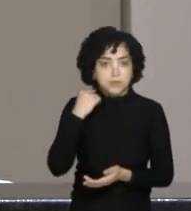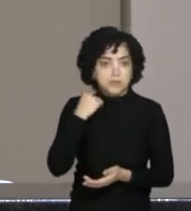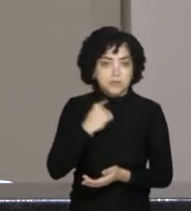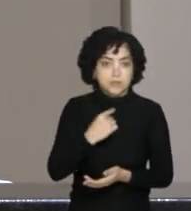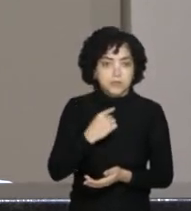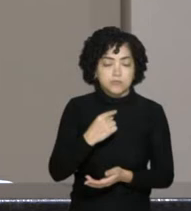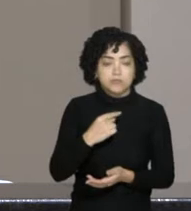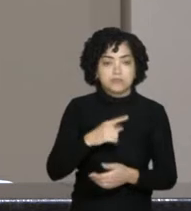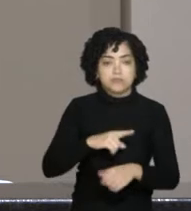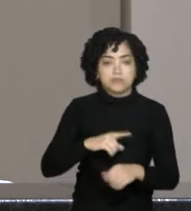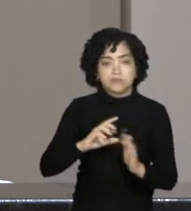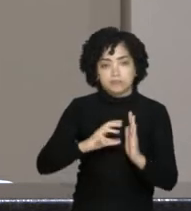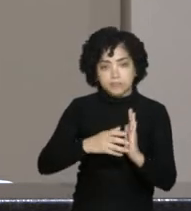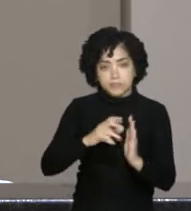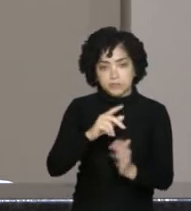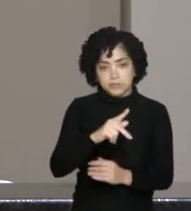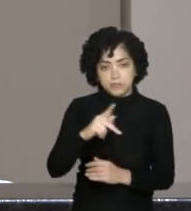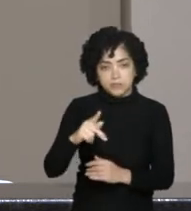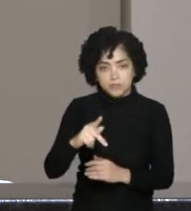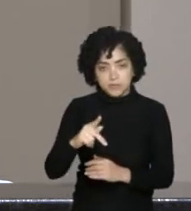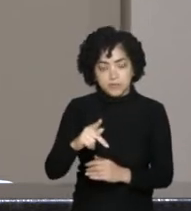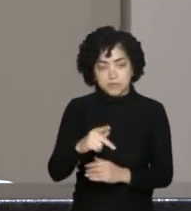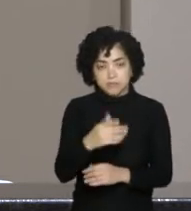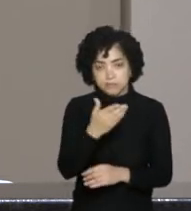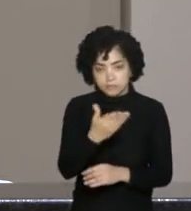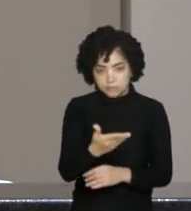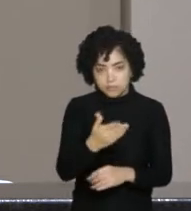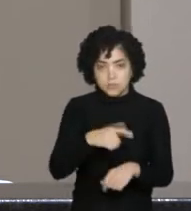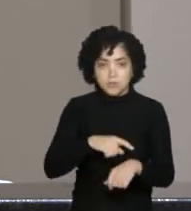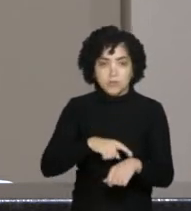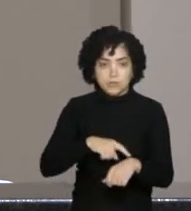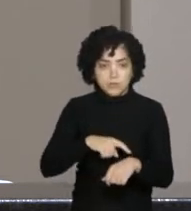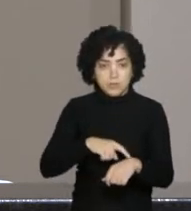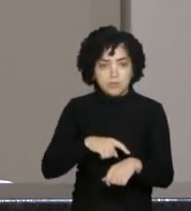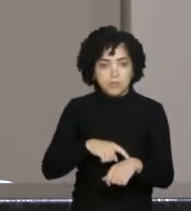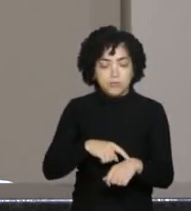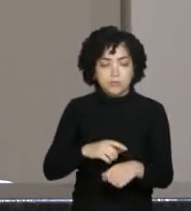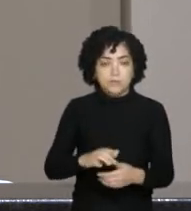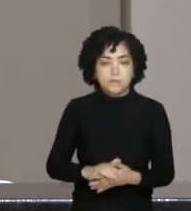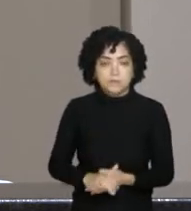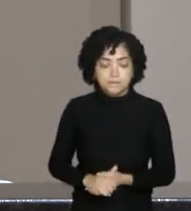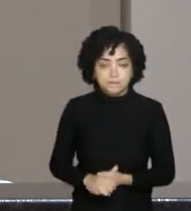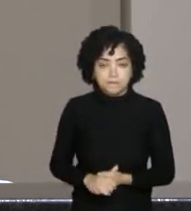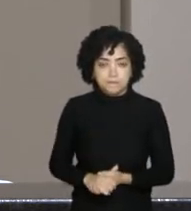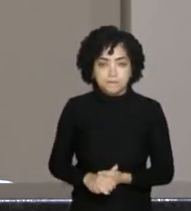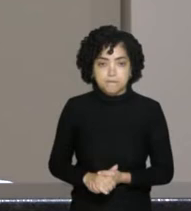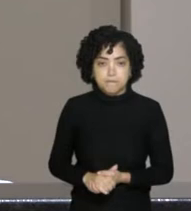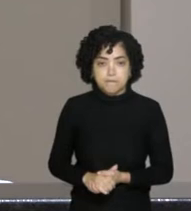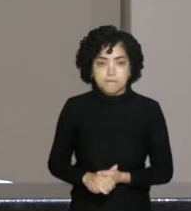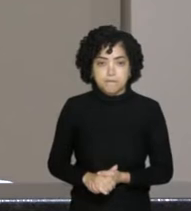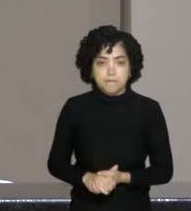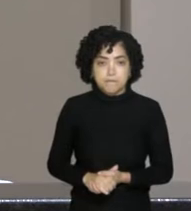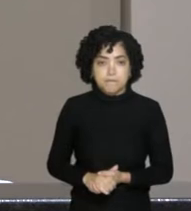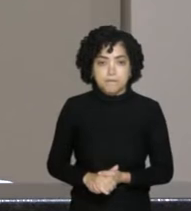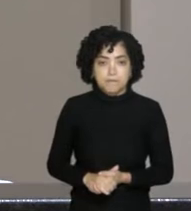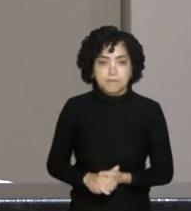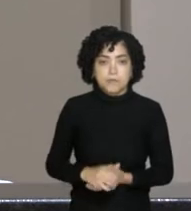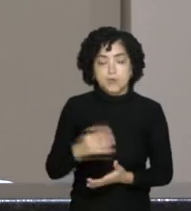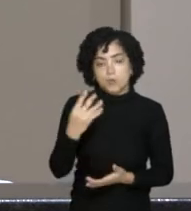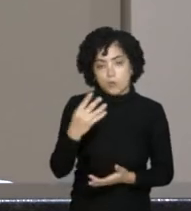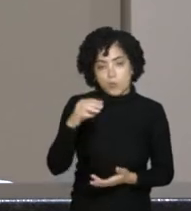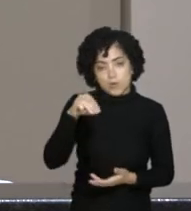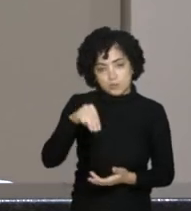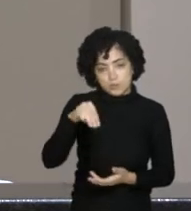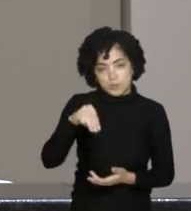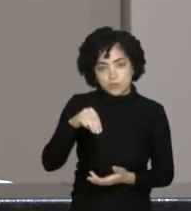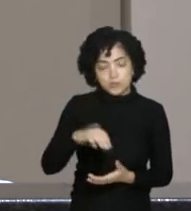É Vossa Excelência que fará uso da palavra. Tenho tempo de até 4 minutos e